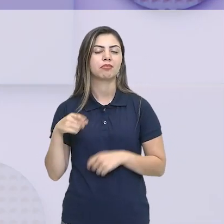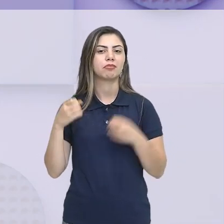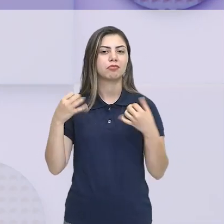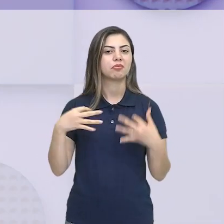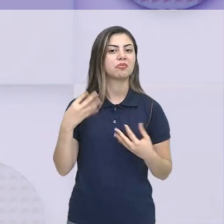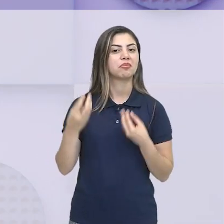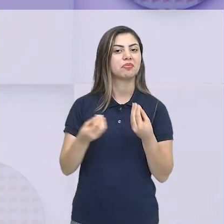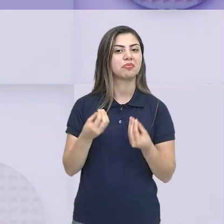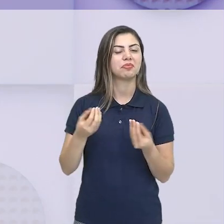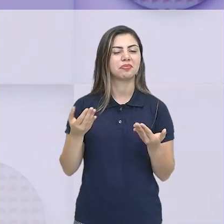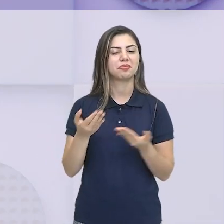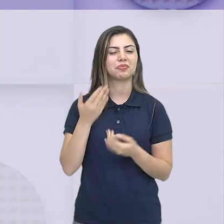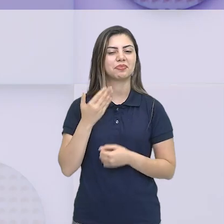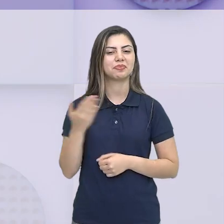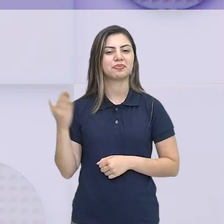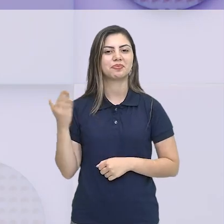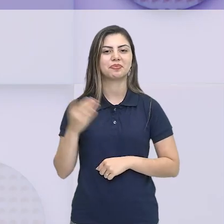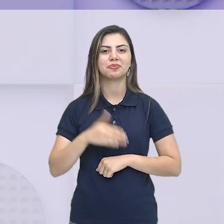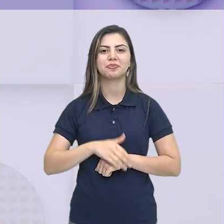dimensão para a gente. Vamos lá.